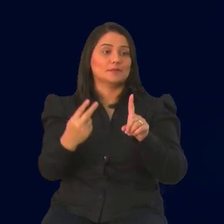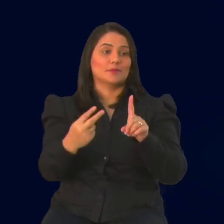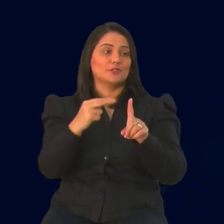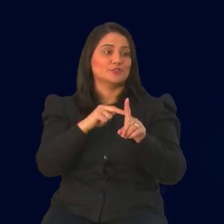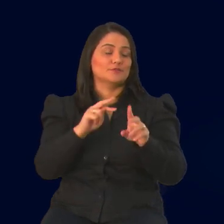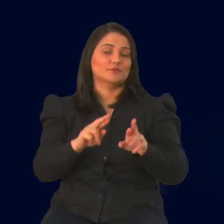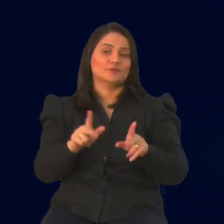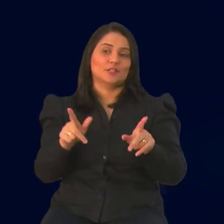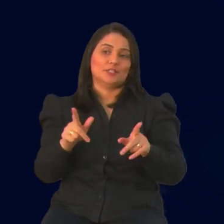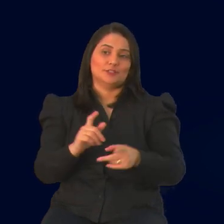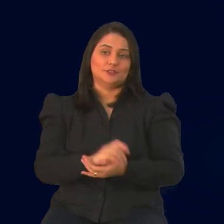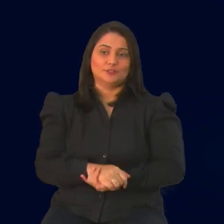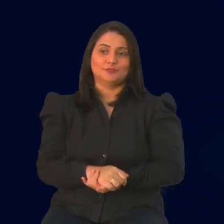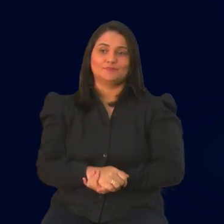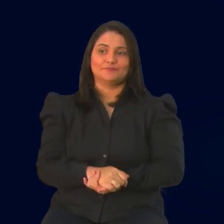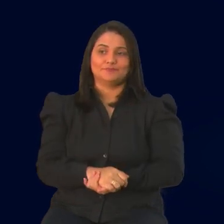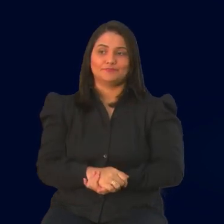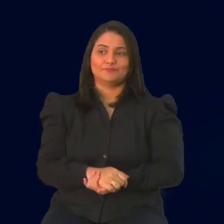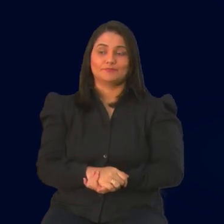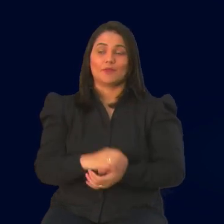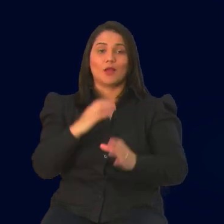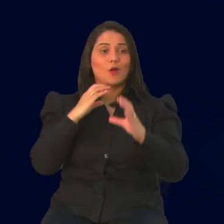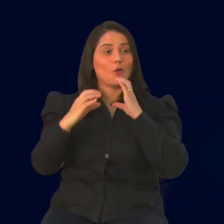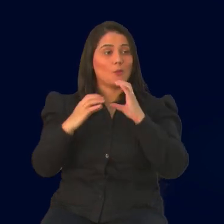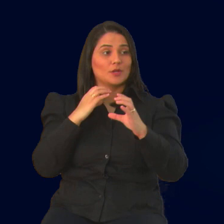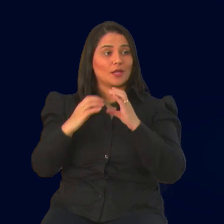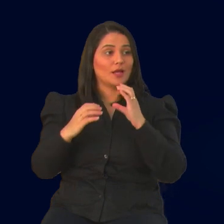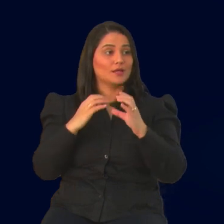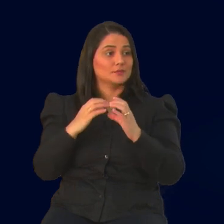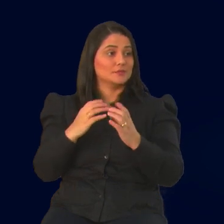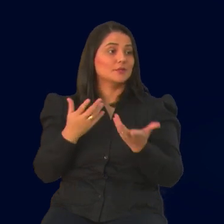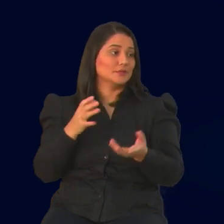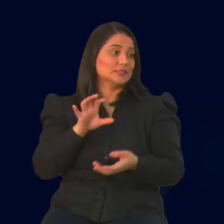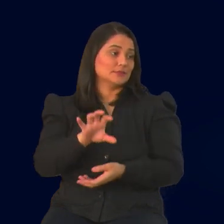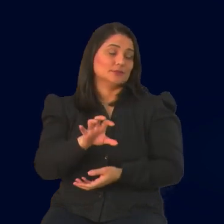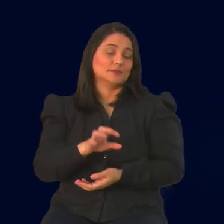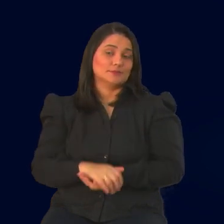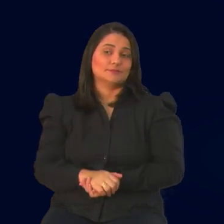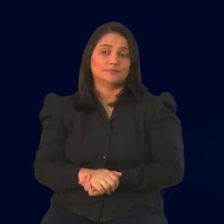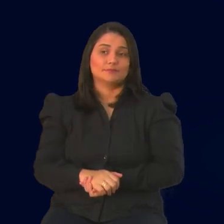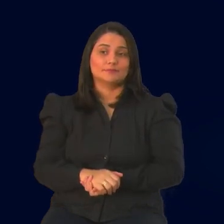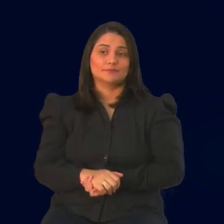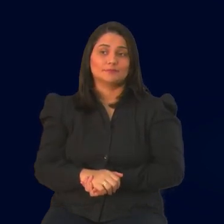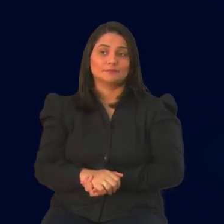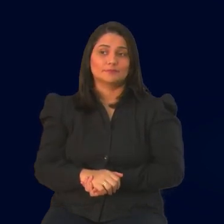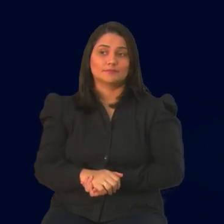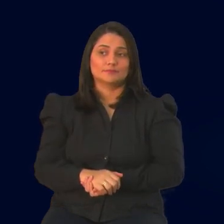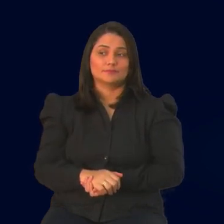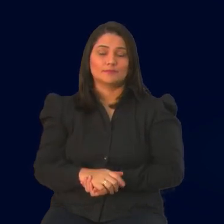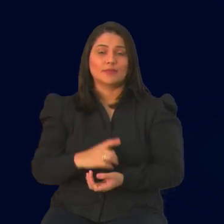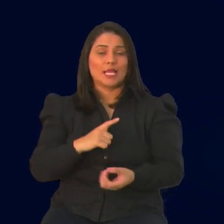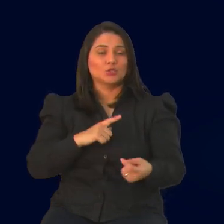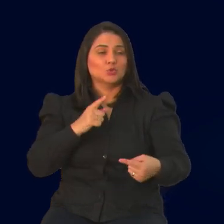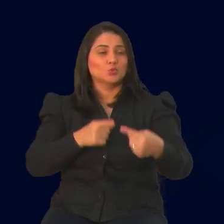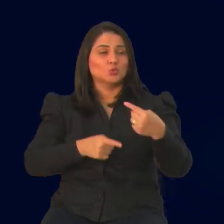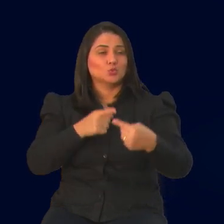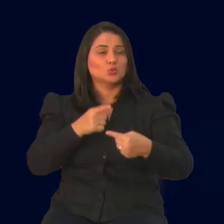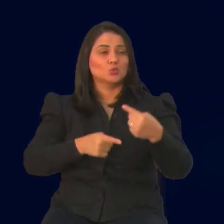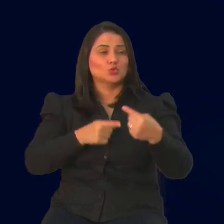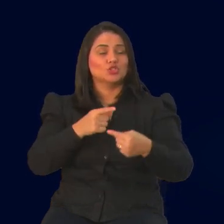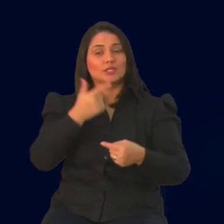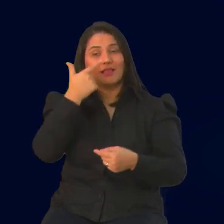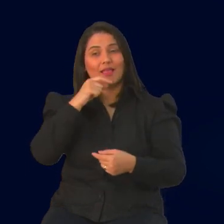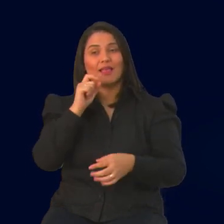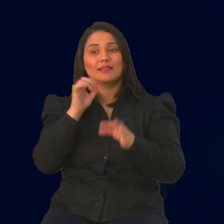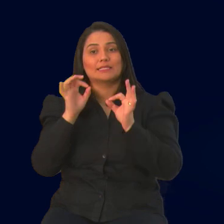perspectiva, ponto de vista. E a comunicação muitas vezes passa por isso. Ficamos discutindo quem tem razão e